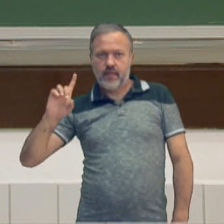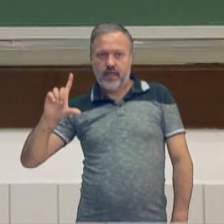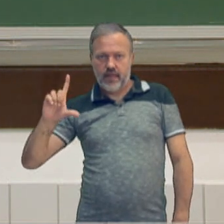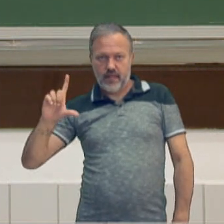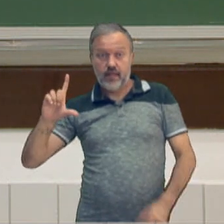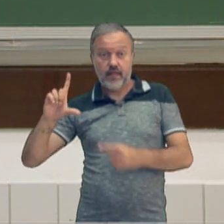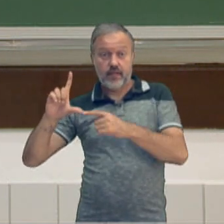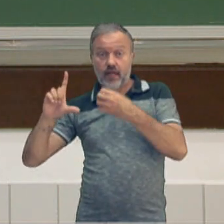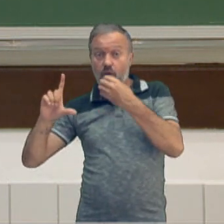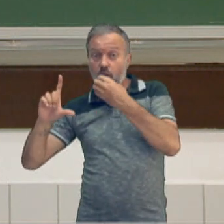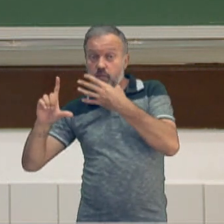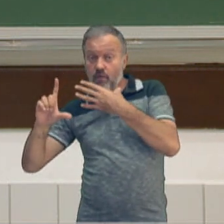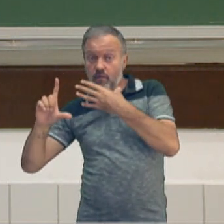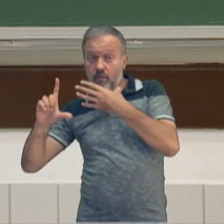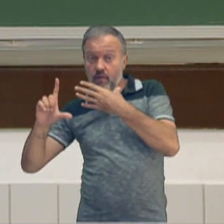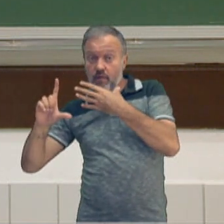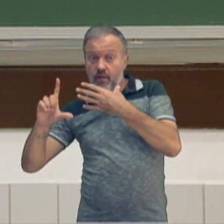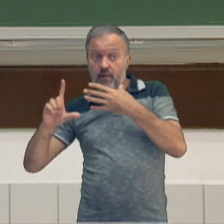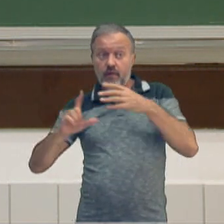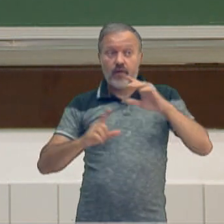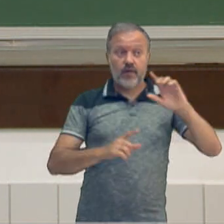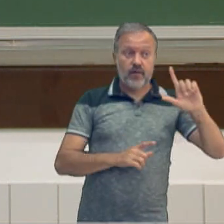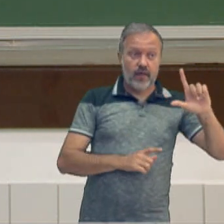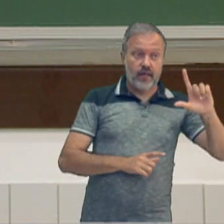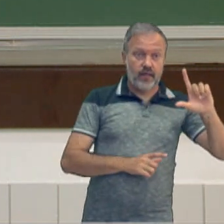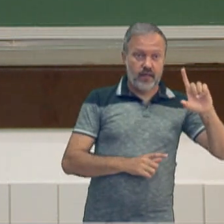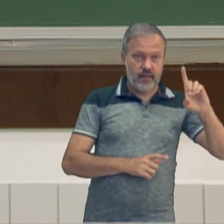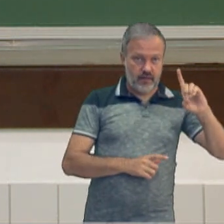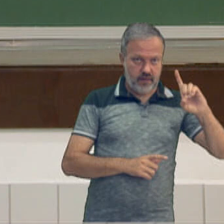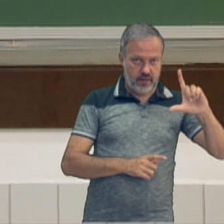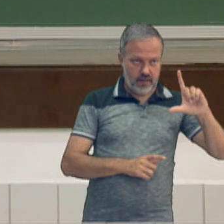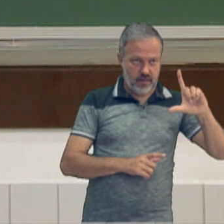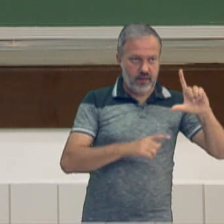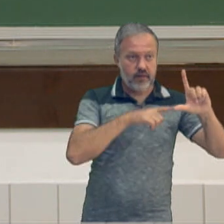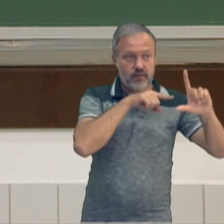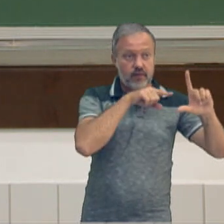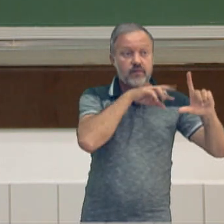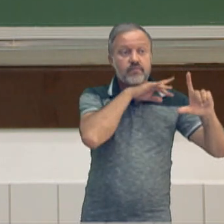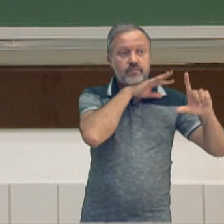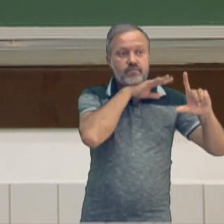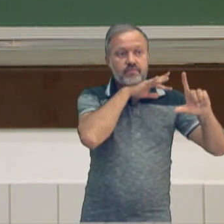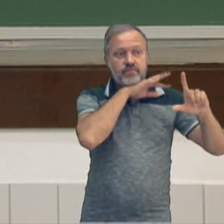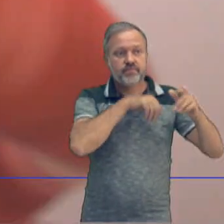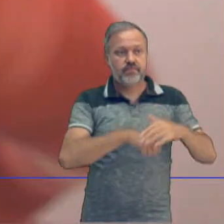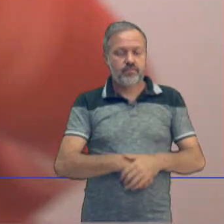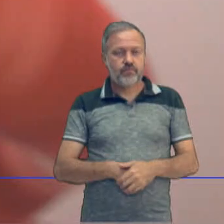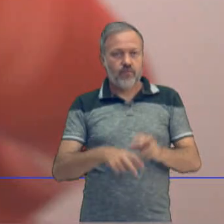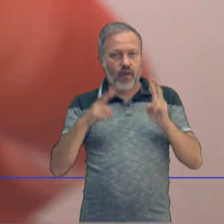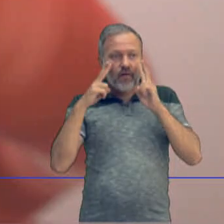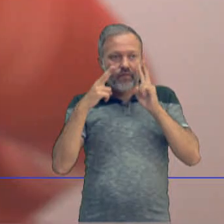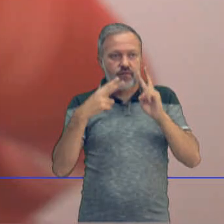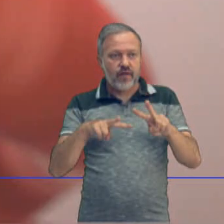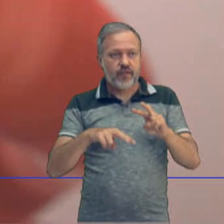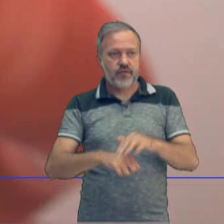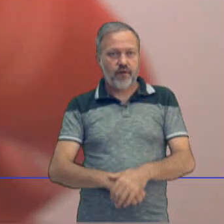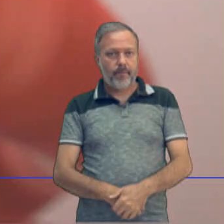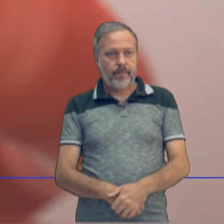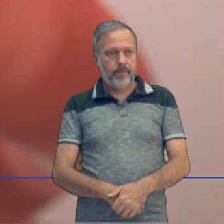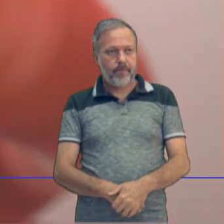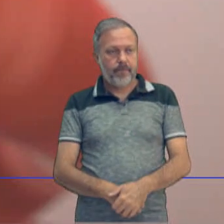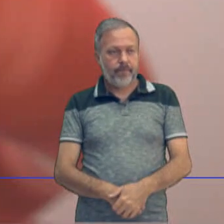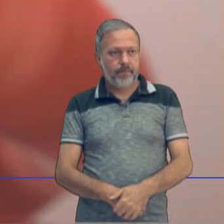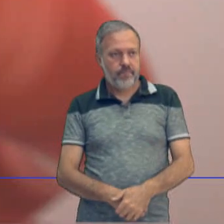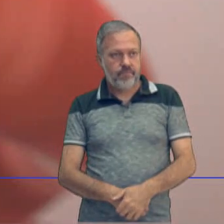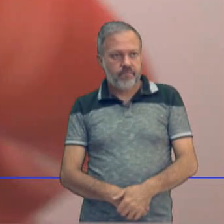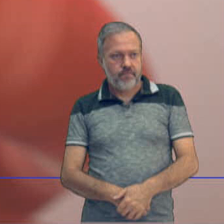o HDL. O LDL é o ruim e a gente não pode ter acumulado no sangue, tá? Aqui está mostrando para vocês o desenho,